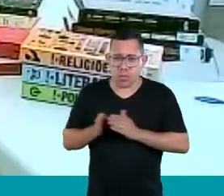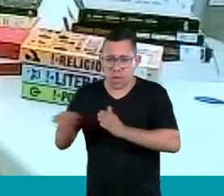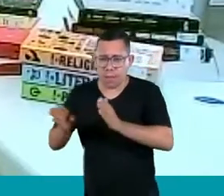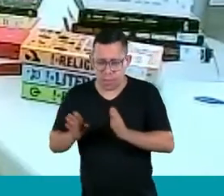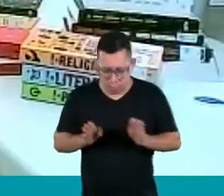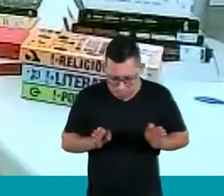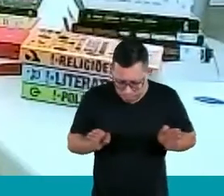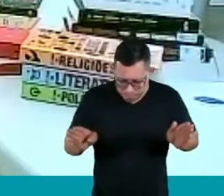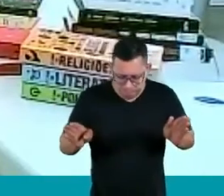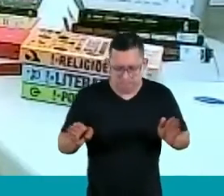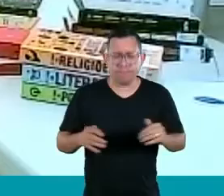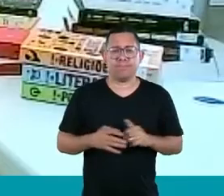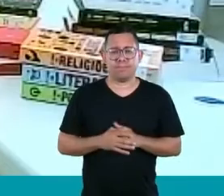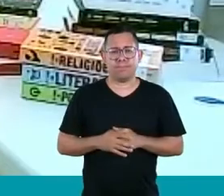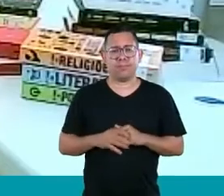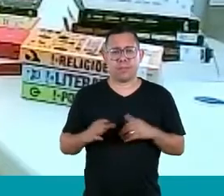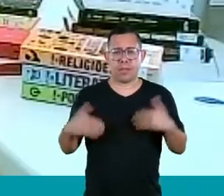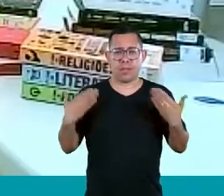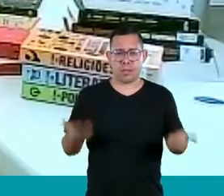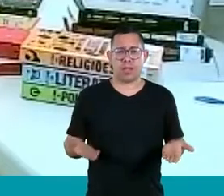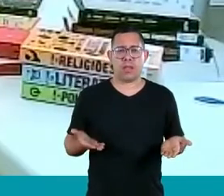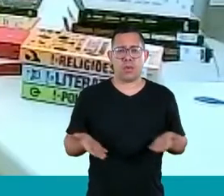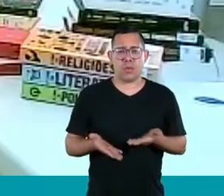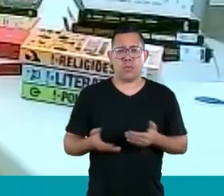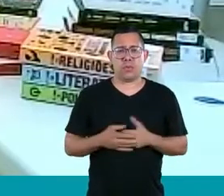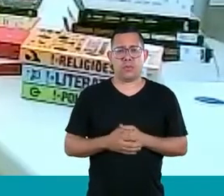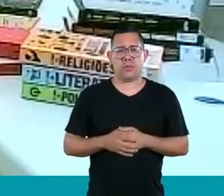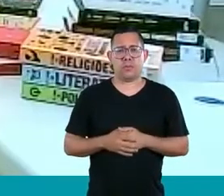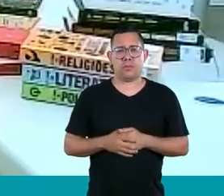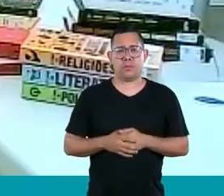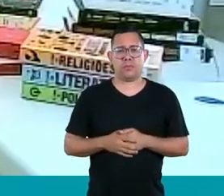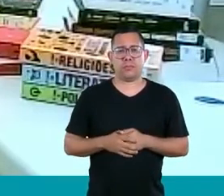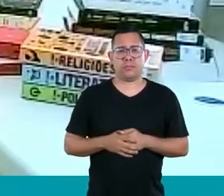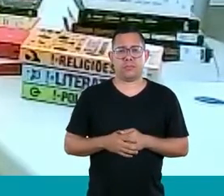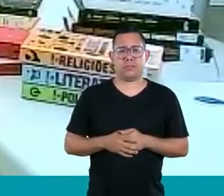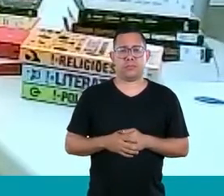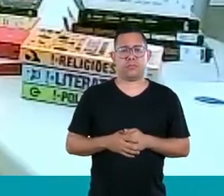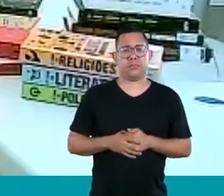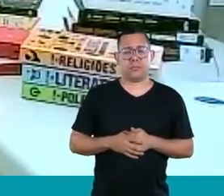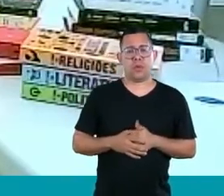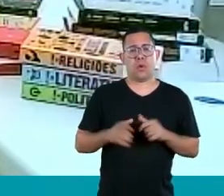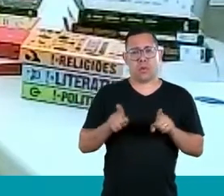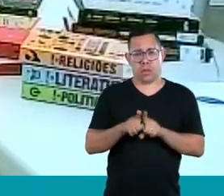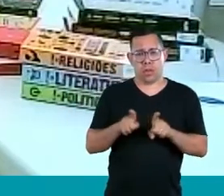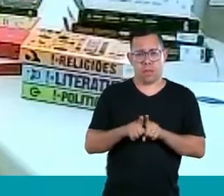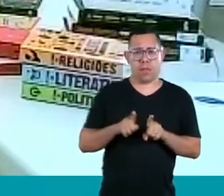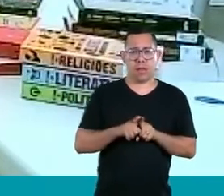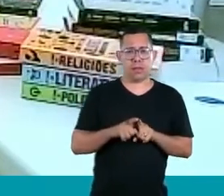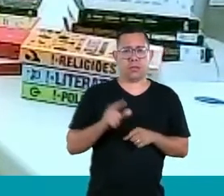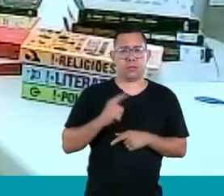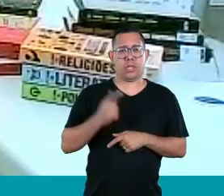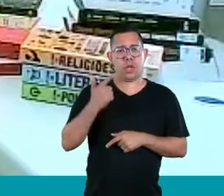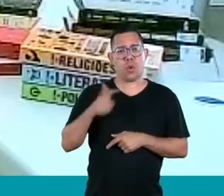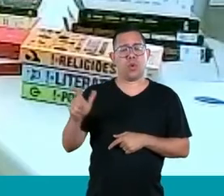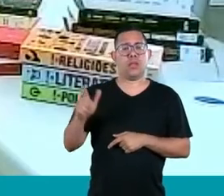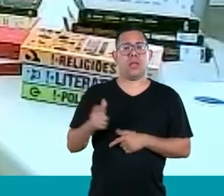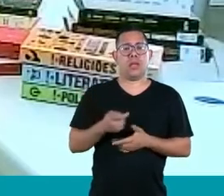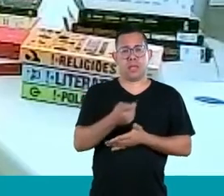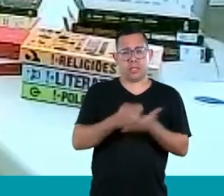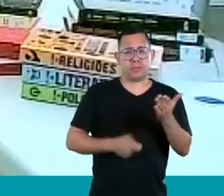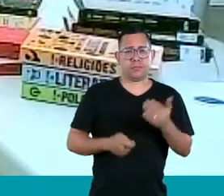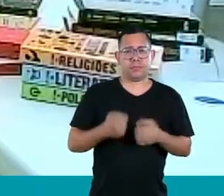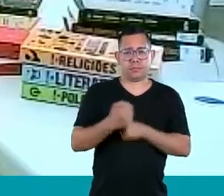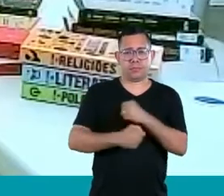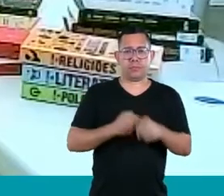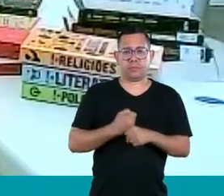enfrentando atualmente. Caminhando agora já para o fim da minha fala, eu trago uma outra redação agora, de 2021,